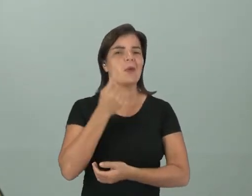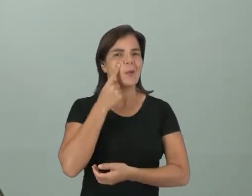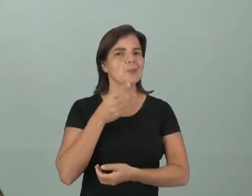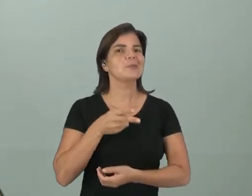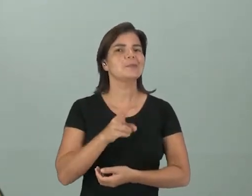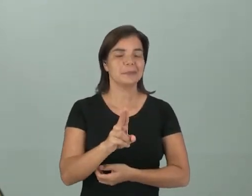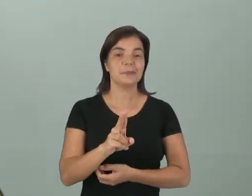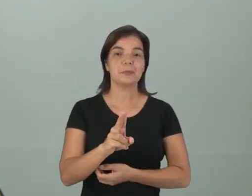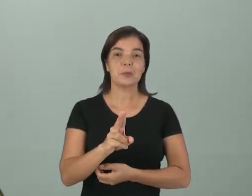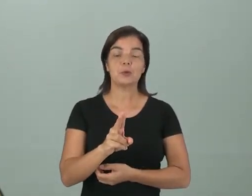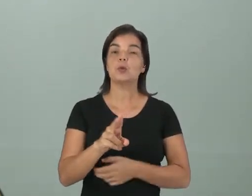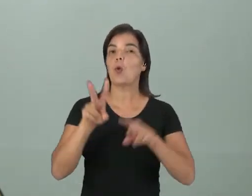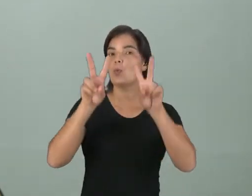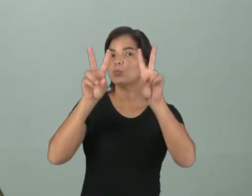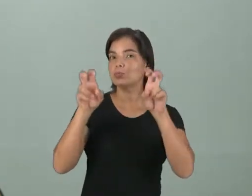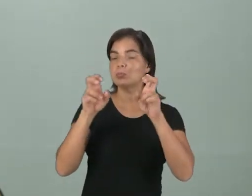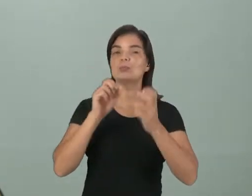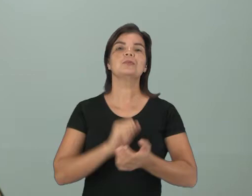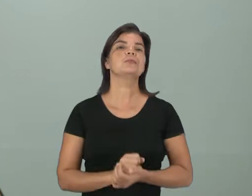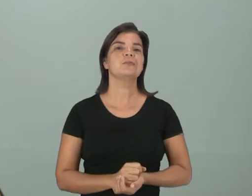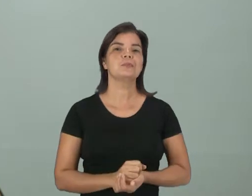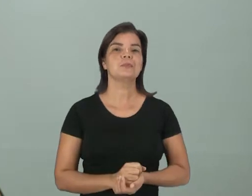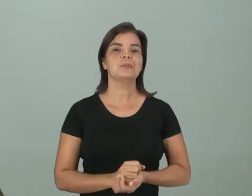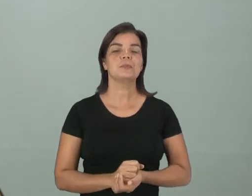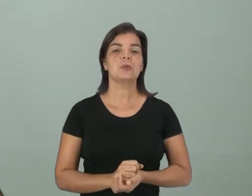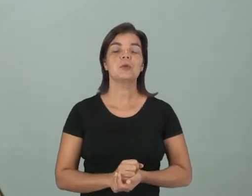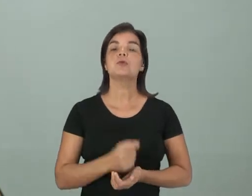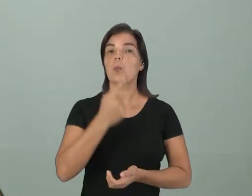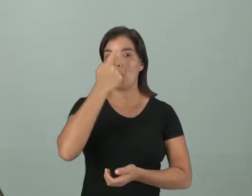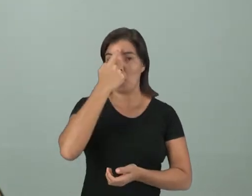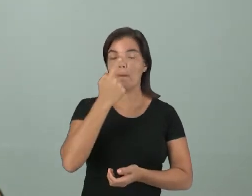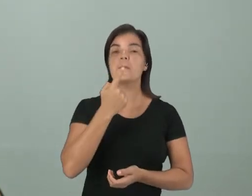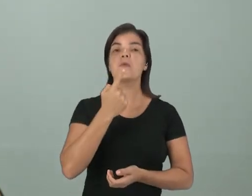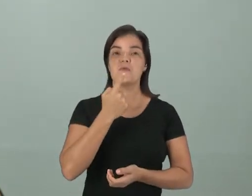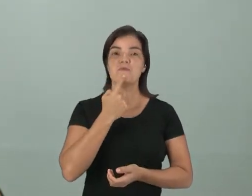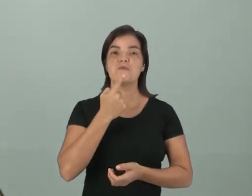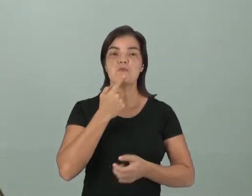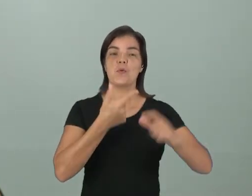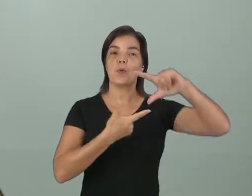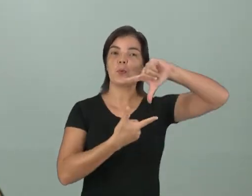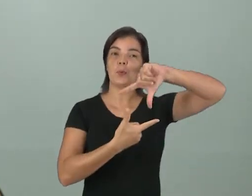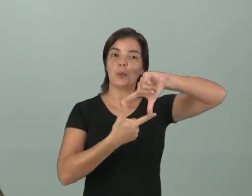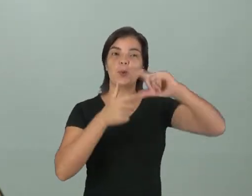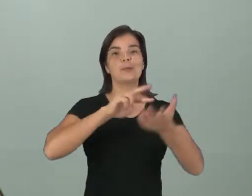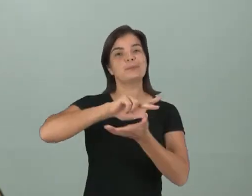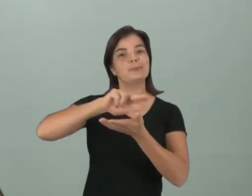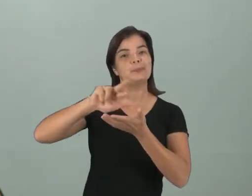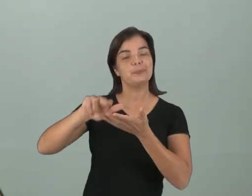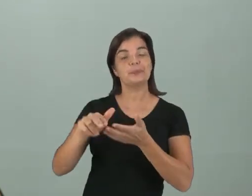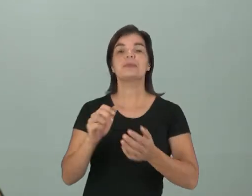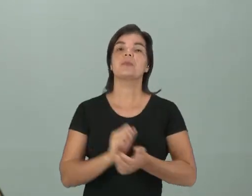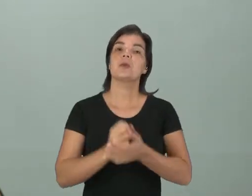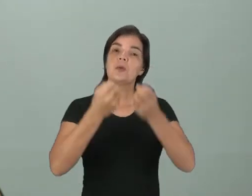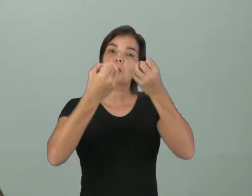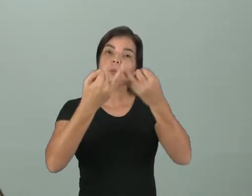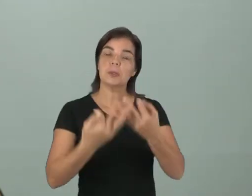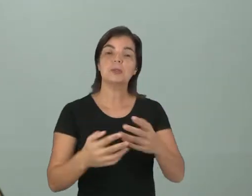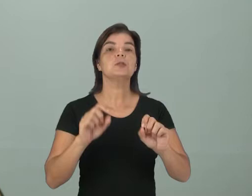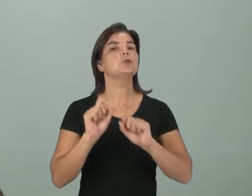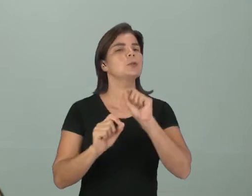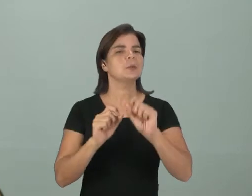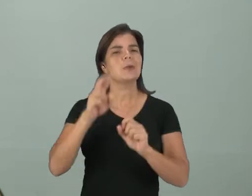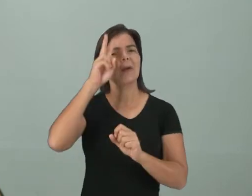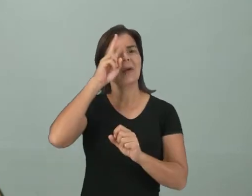dar continuidade ao nosso assunto sobre figuras geométricas espaciais? Isso mesmo, estávamos falando de